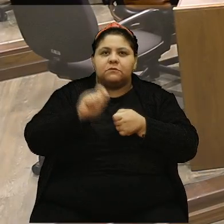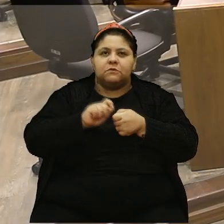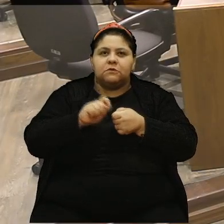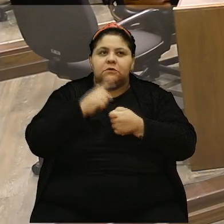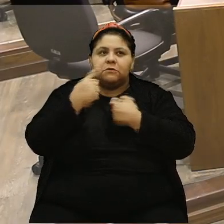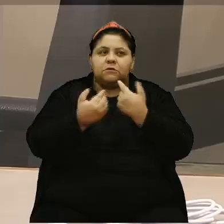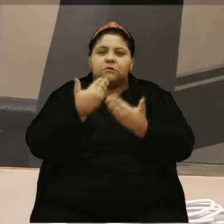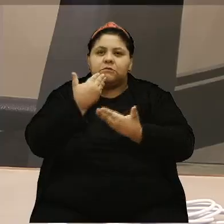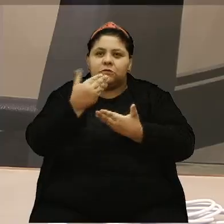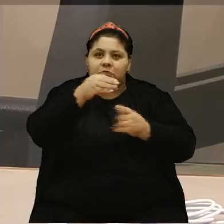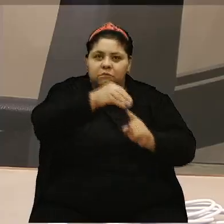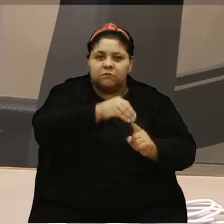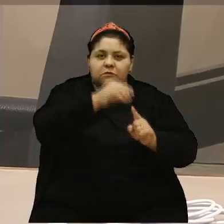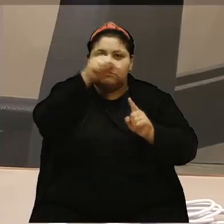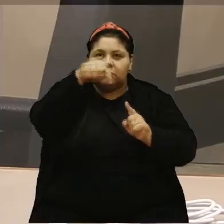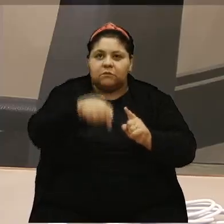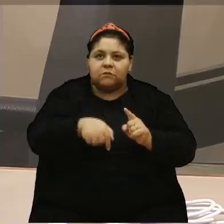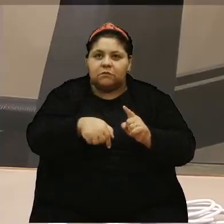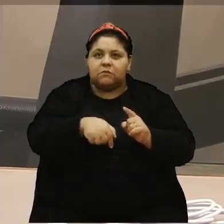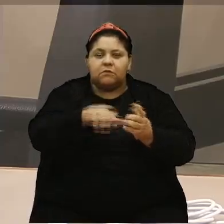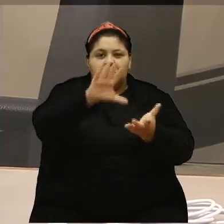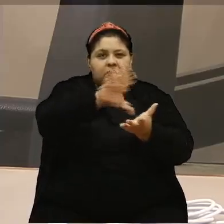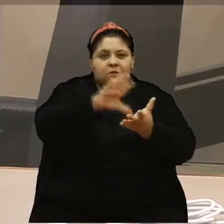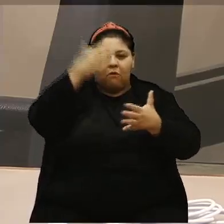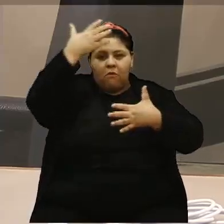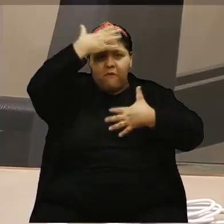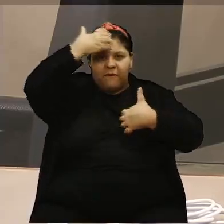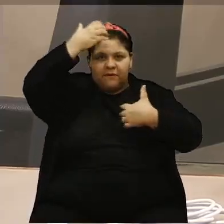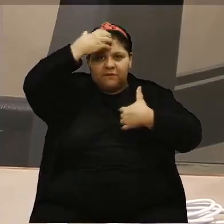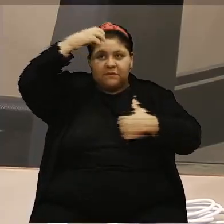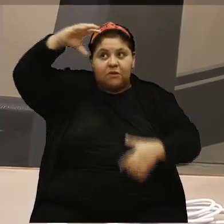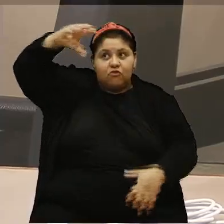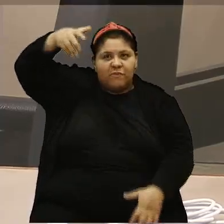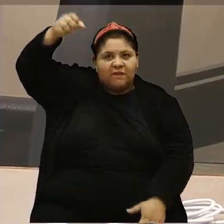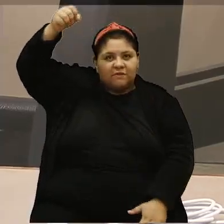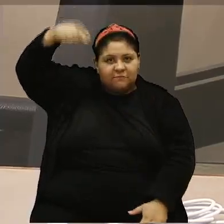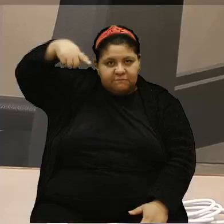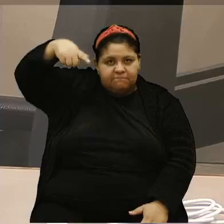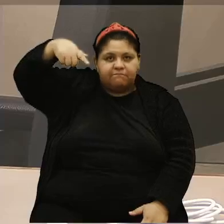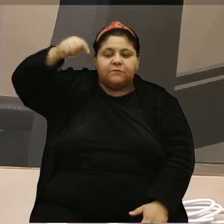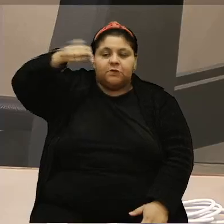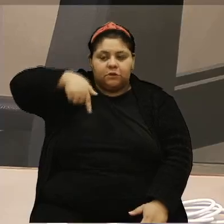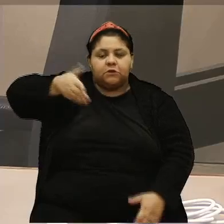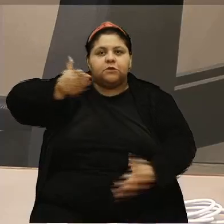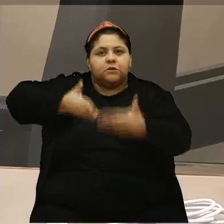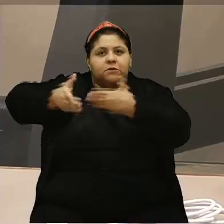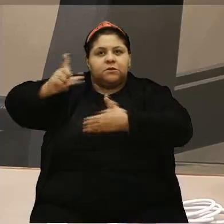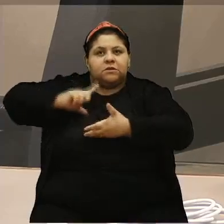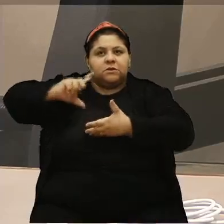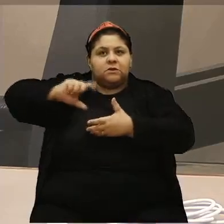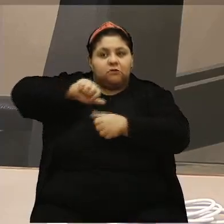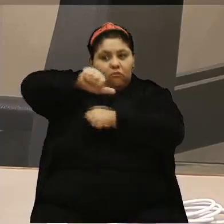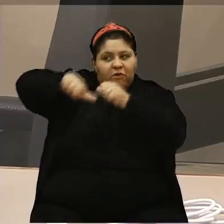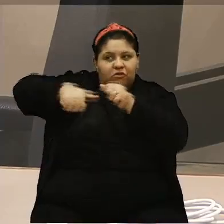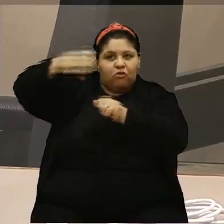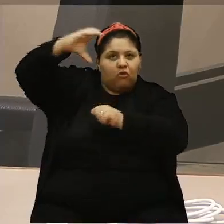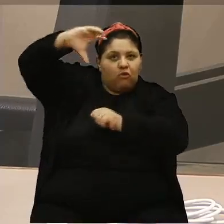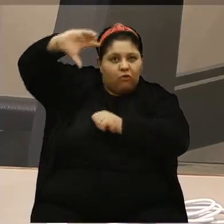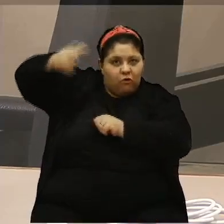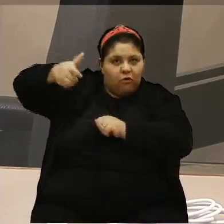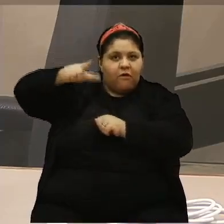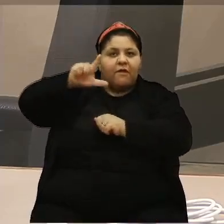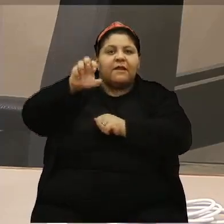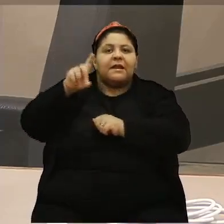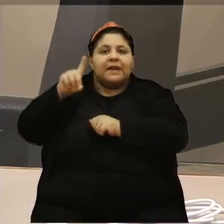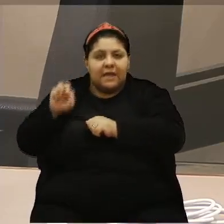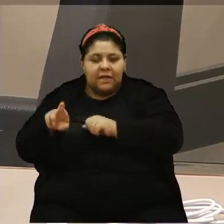pedidos ali, principalmente aqui do Parque dos Macaquinhos, a questão da iluminação, e a gente foi atendido ali, teve uma troca de lâmpadas, o pessoal botou LED, está